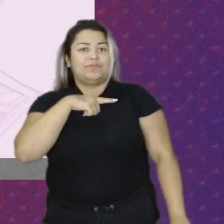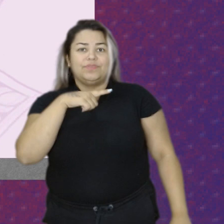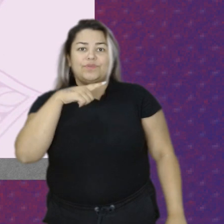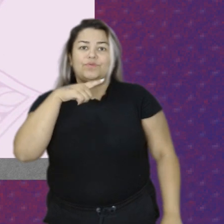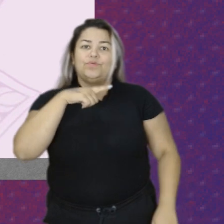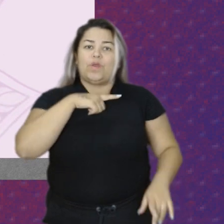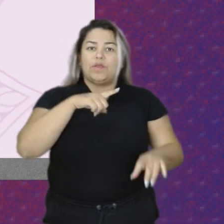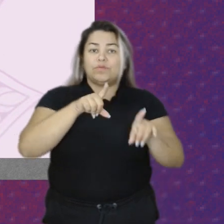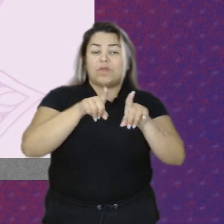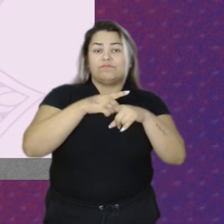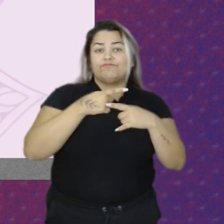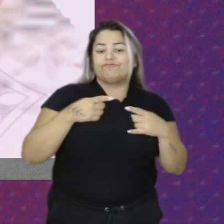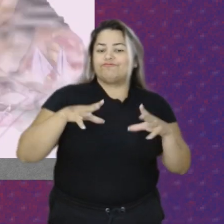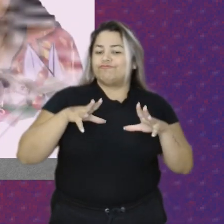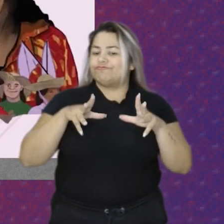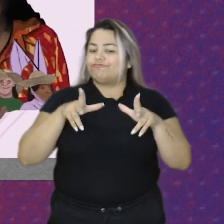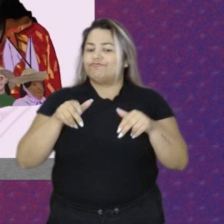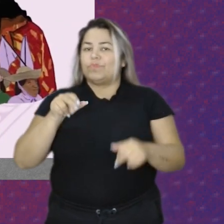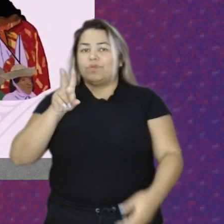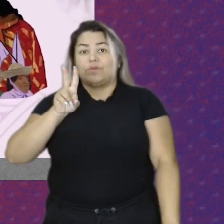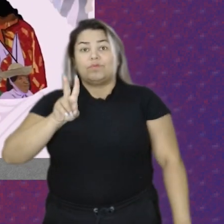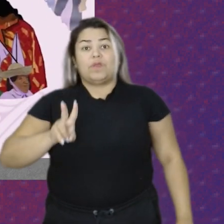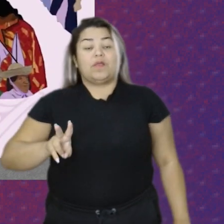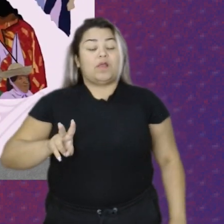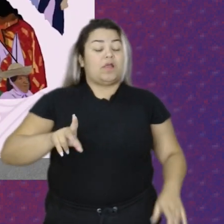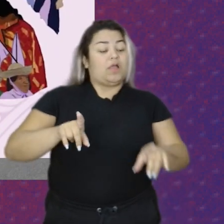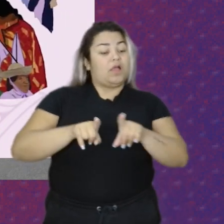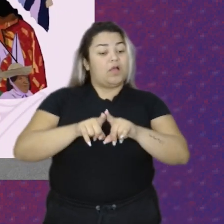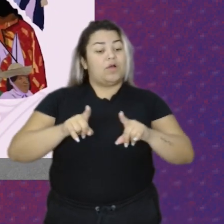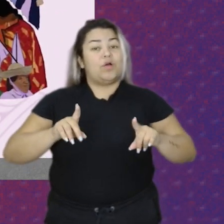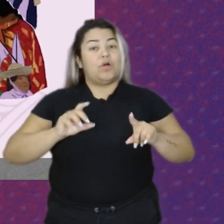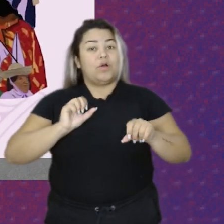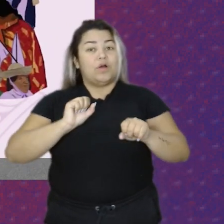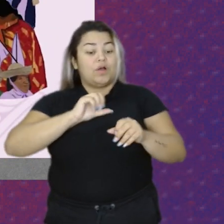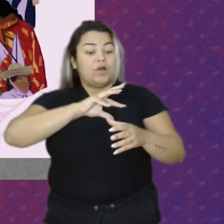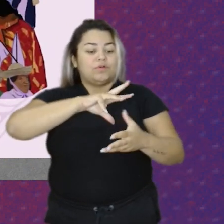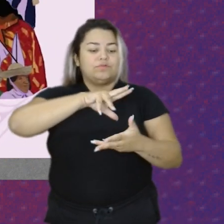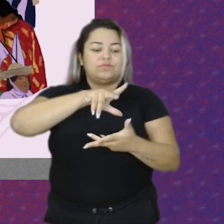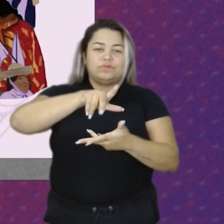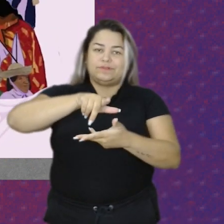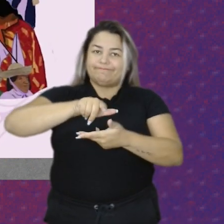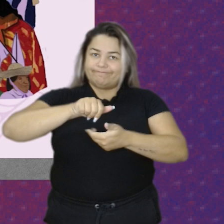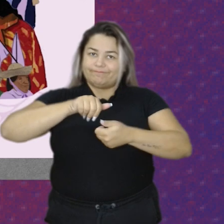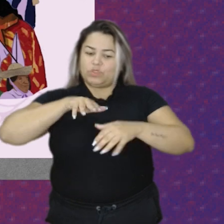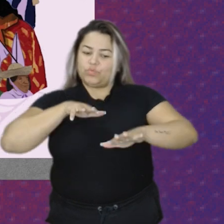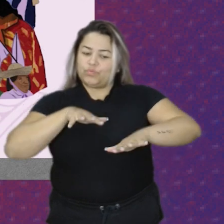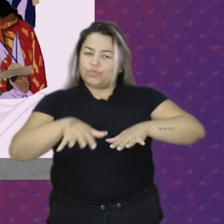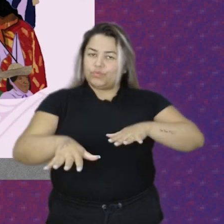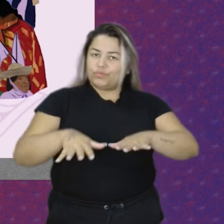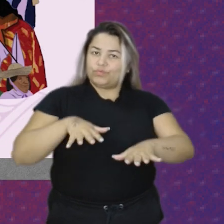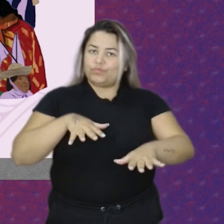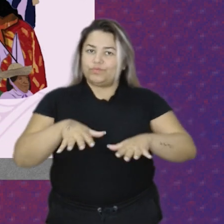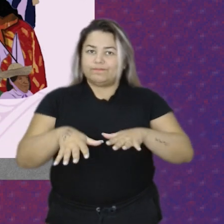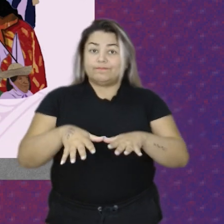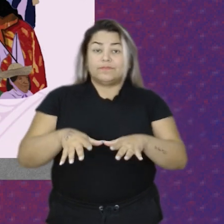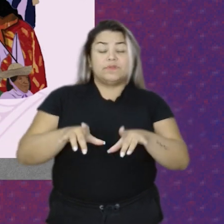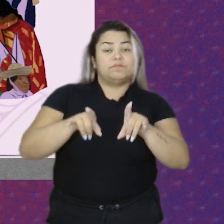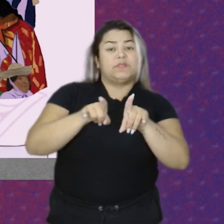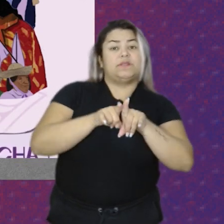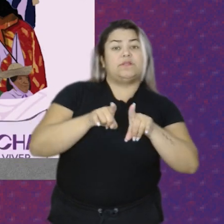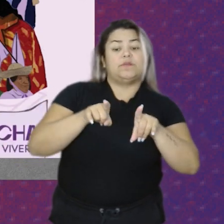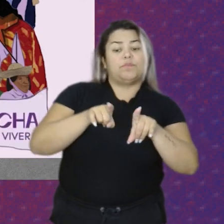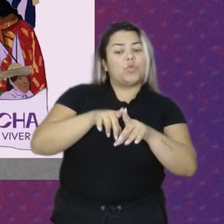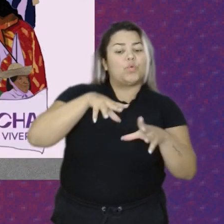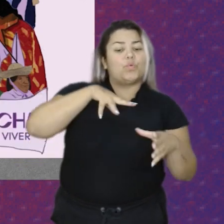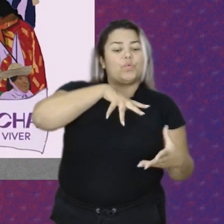embolar. Toda vez que eu dou um passo, o mundo sai do lugar. Desde quando o mundo